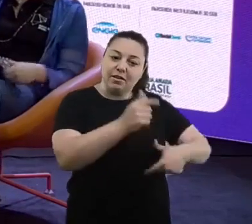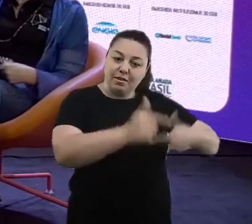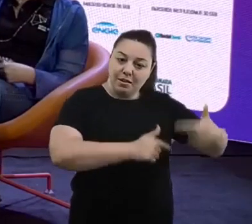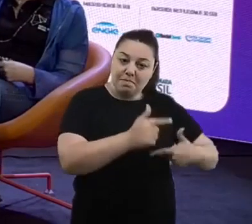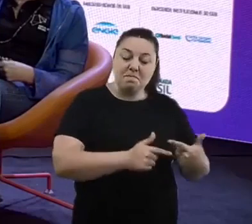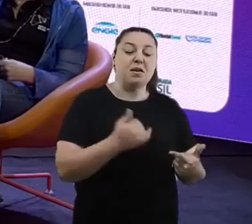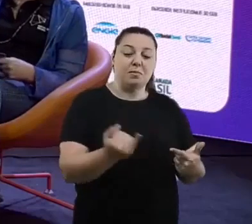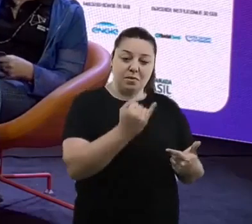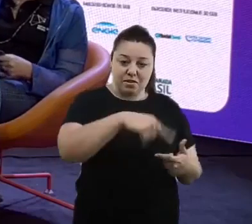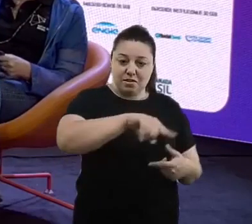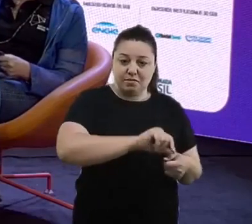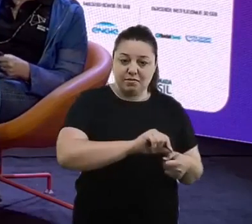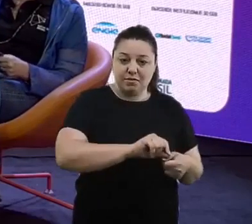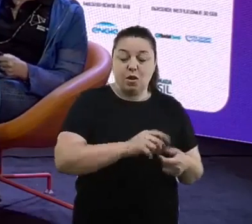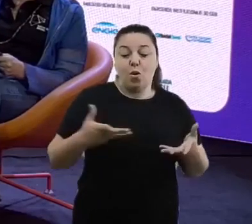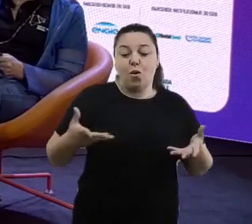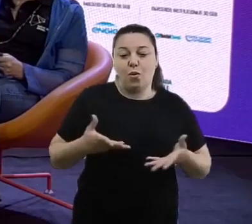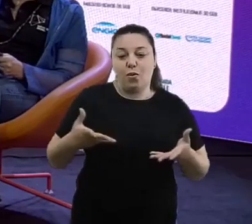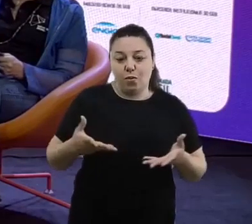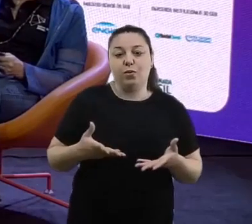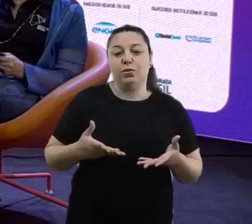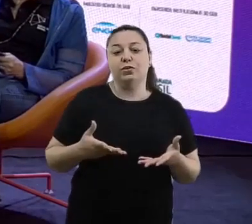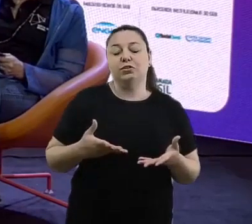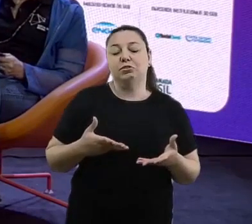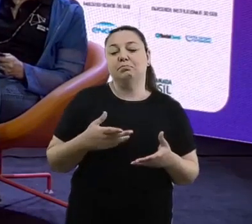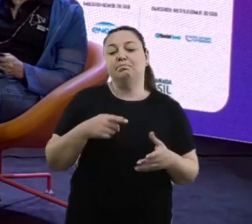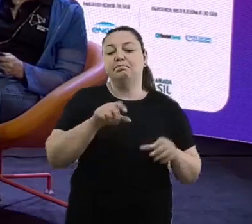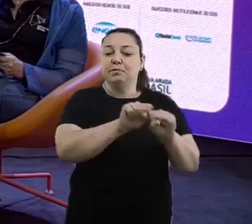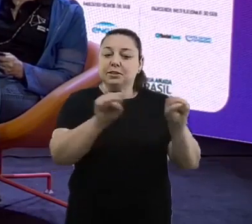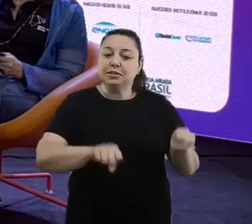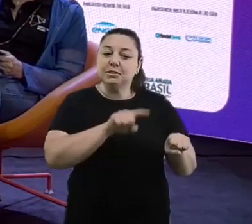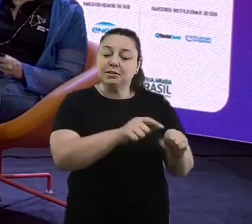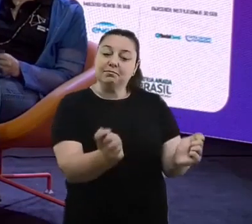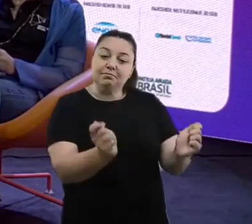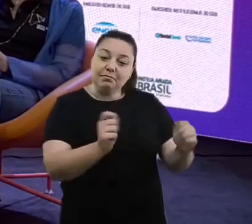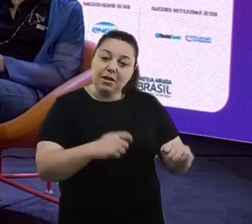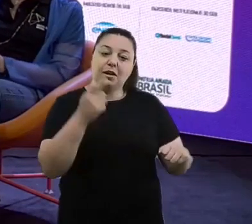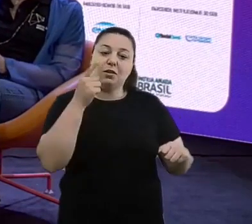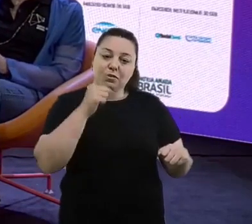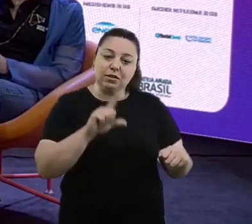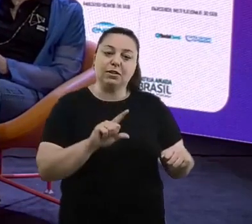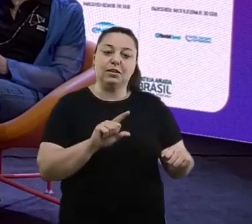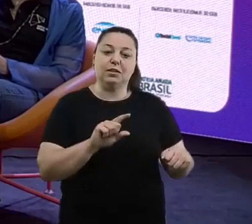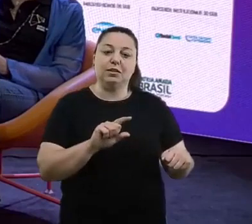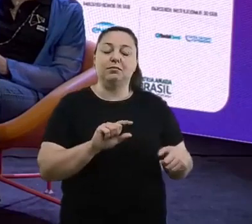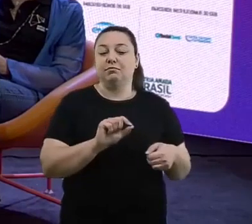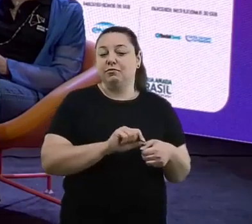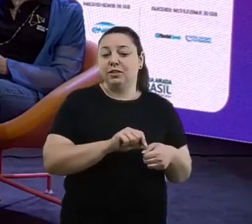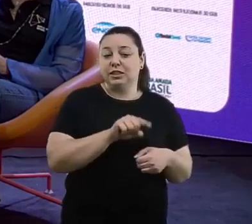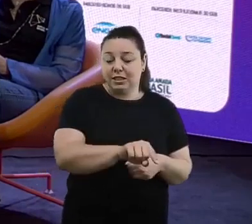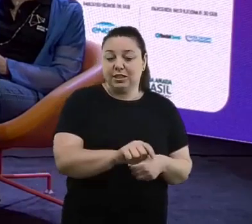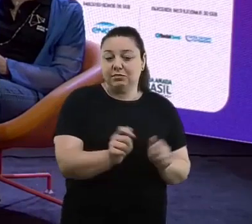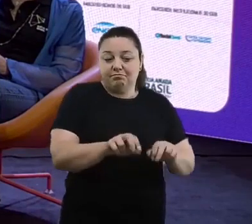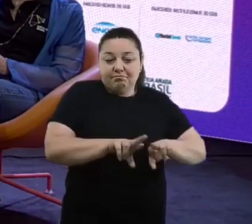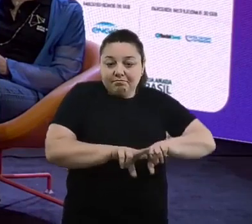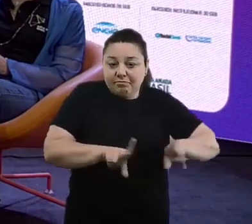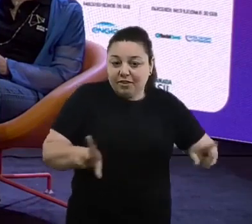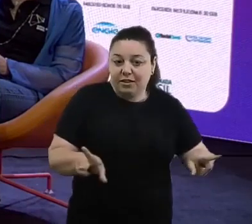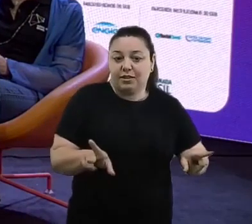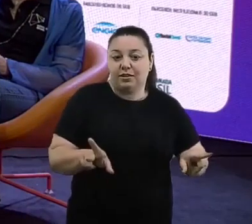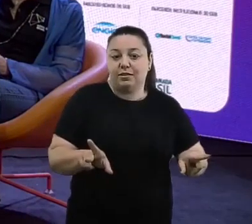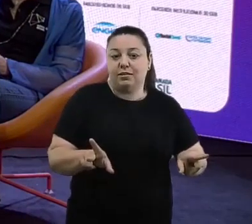hoje o BI, e aí ele permite isso, e estar na CEPLAG também faz essa diferença, porque olhando para o orçamento